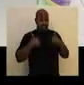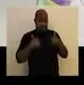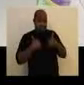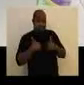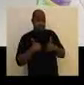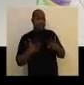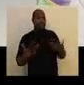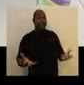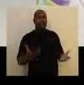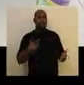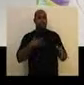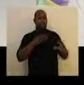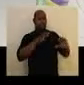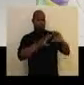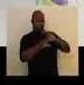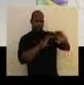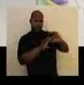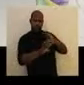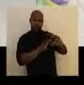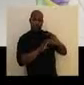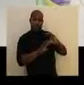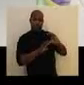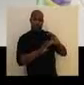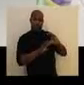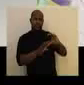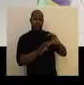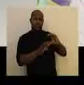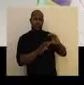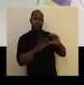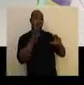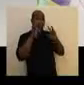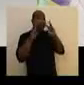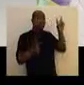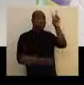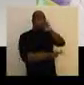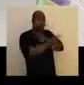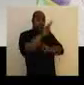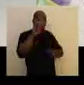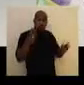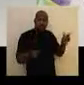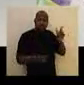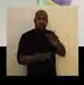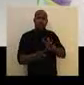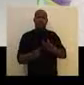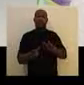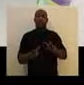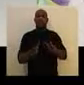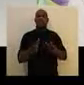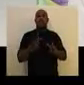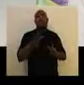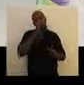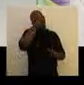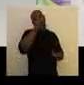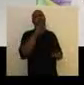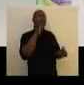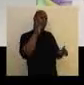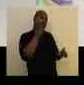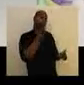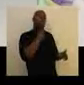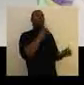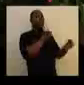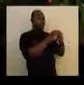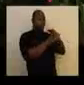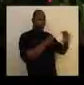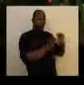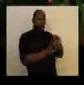pelo visual, eu se comunico com os surdos. Então facilita a comunicação com eles